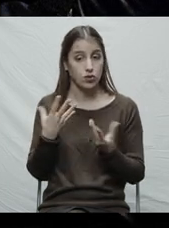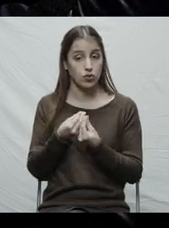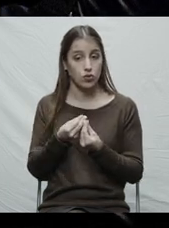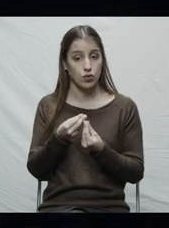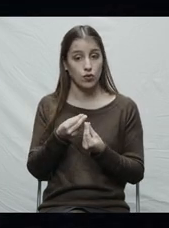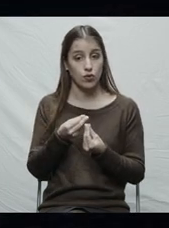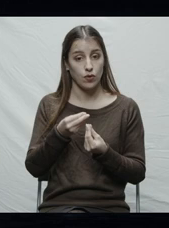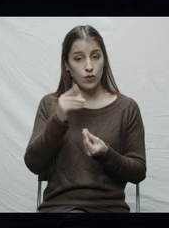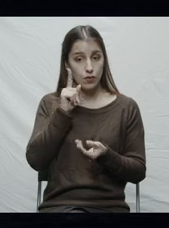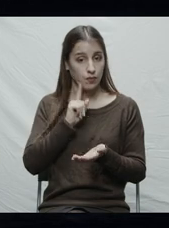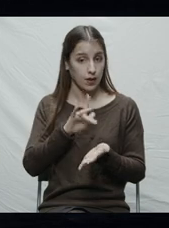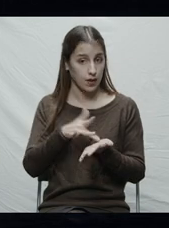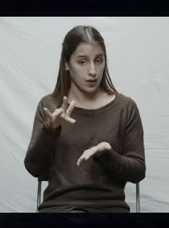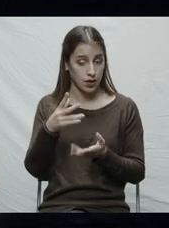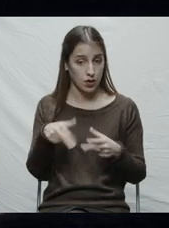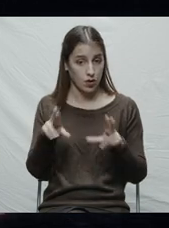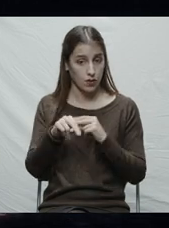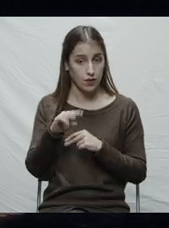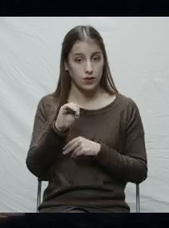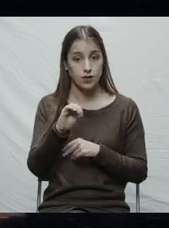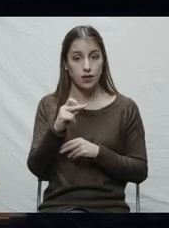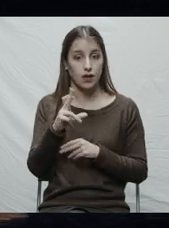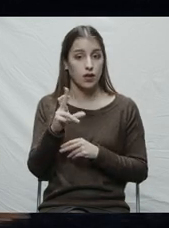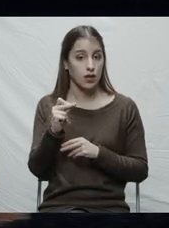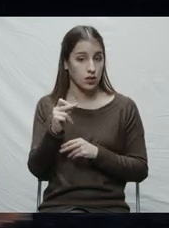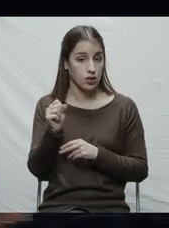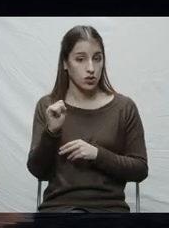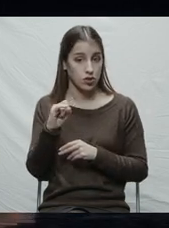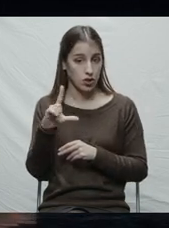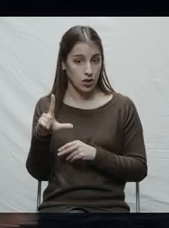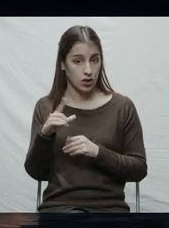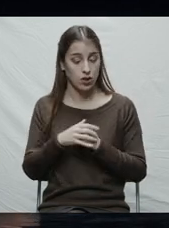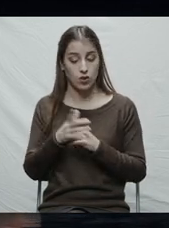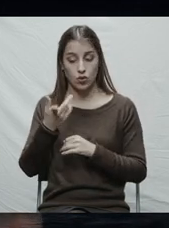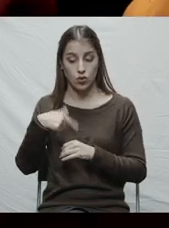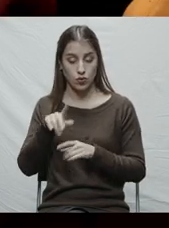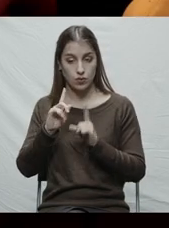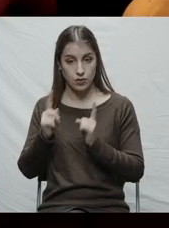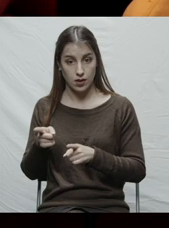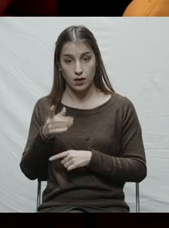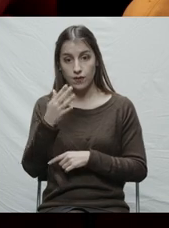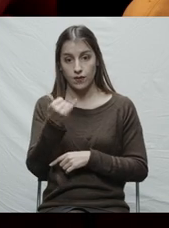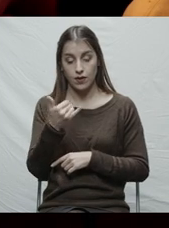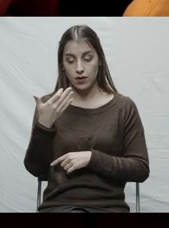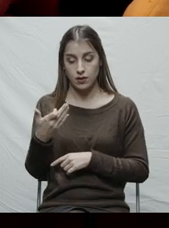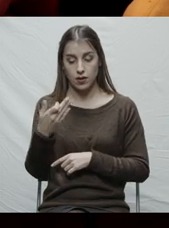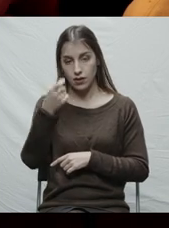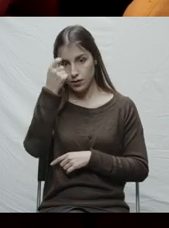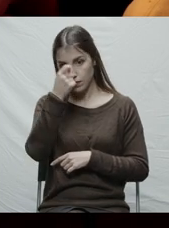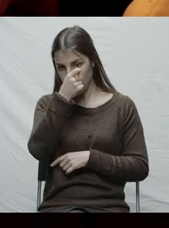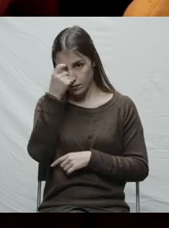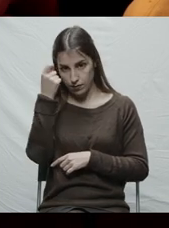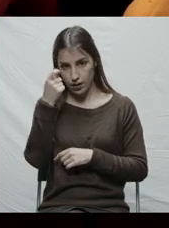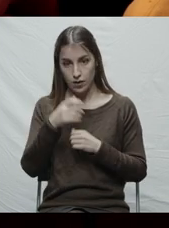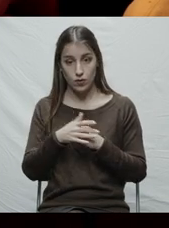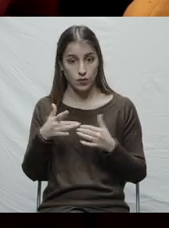bailarina nova, a Sara Gil. Vamos estrear uma peça a 27 de maio no